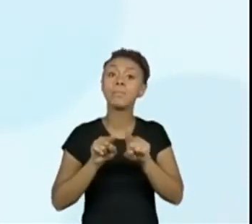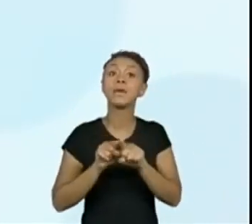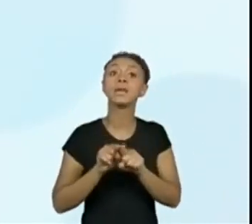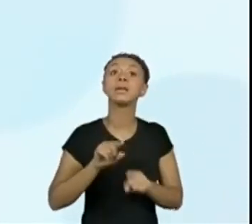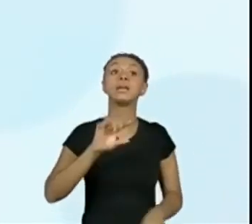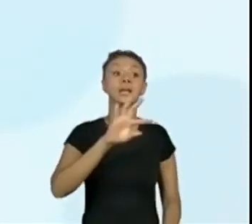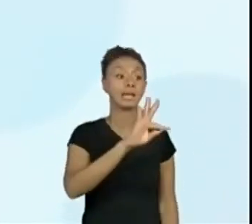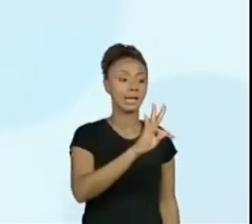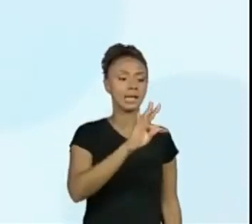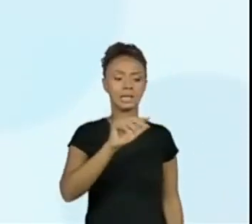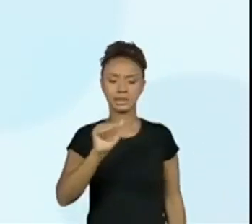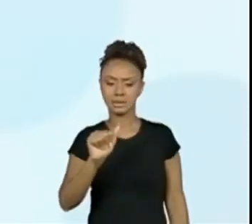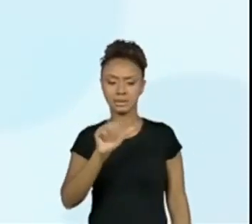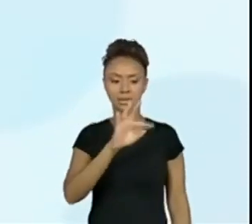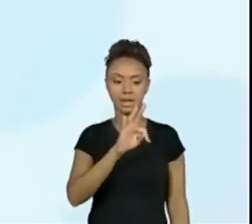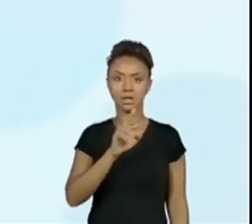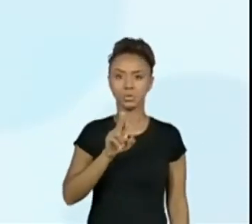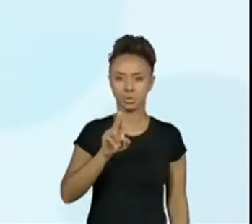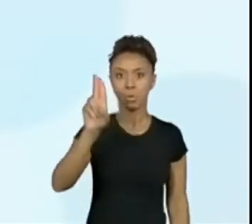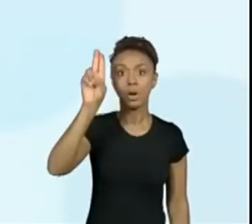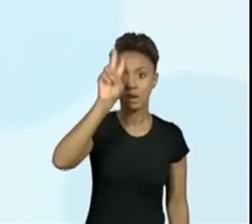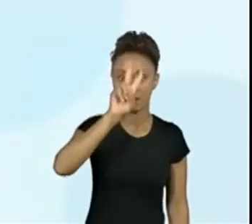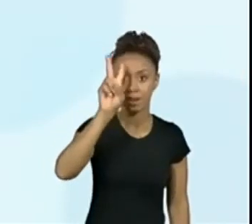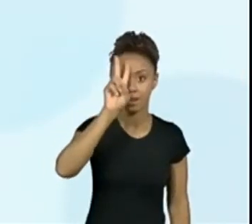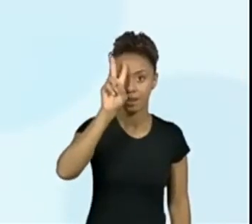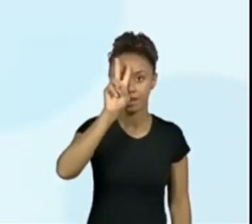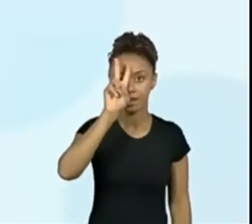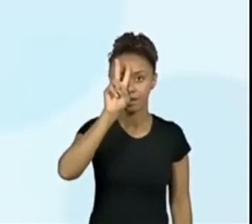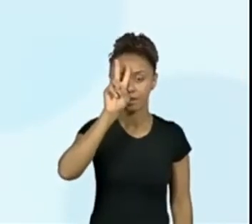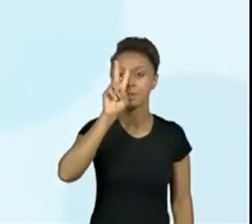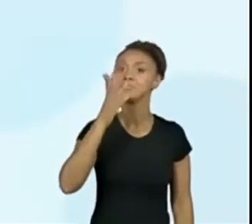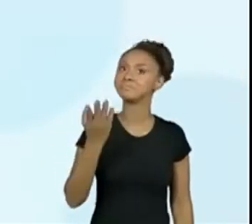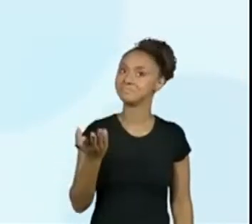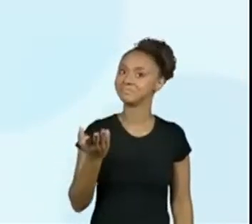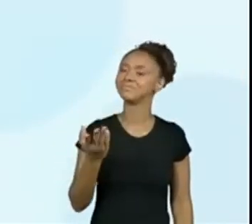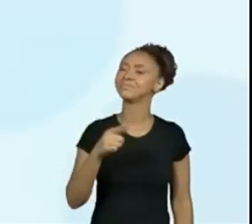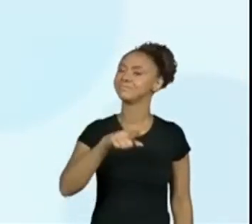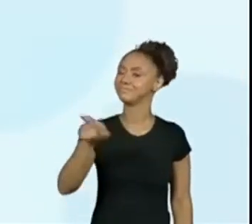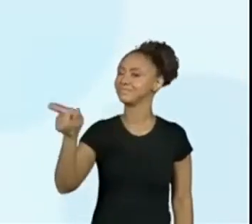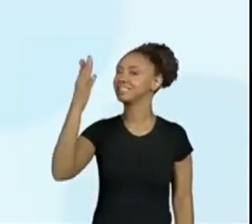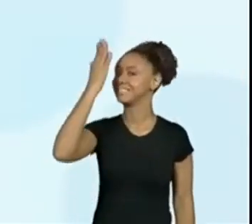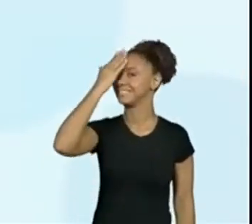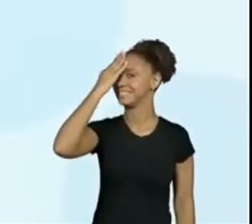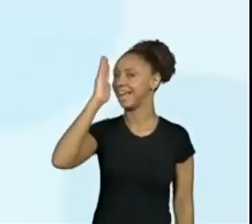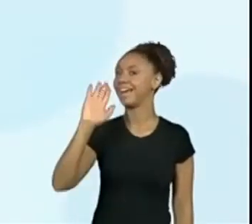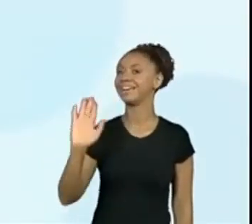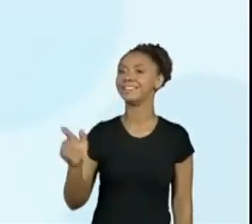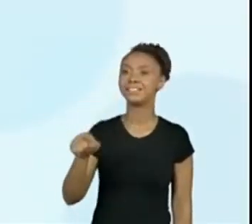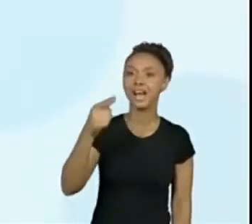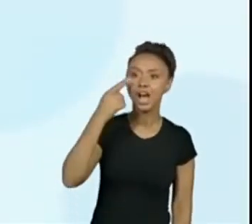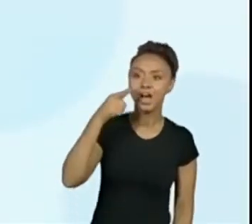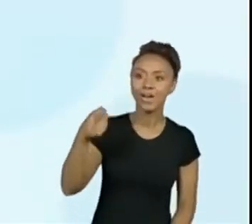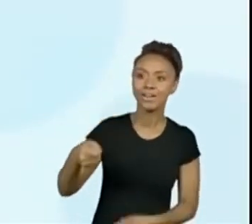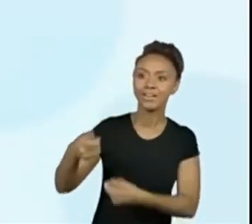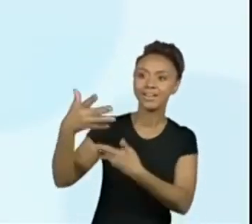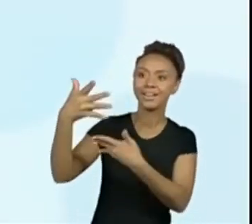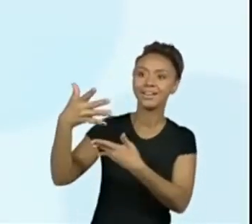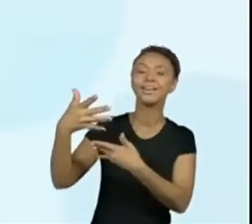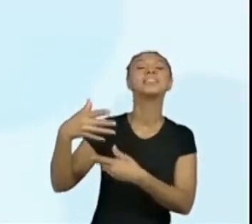tatu. Tatu. Leitu. Será que eu preciso escrever? Ah, eles já sabem, né? Já sabe. Leitu. Tu.